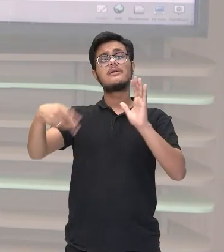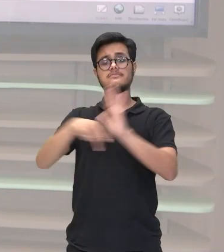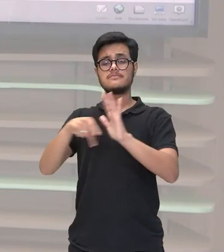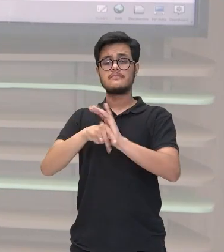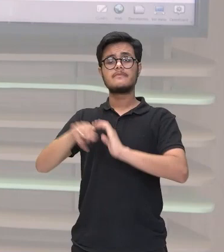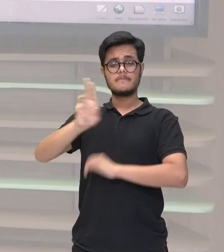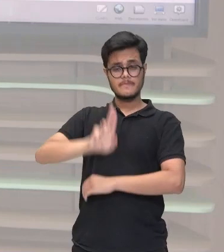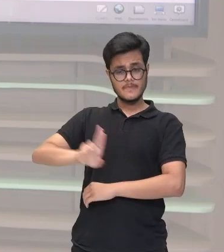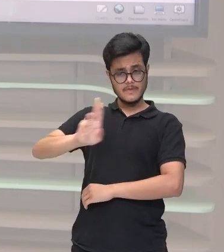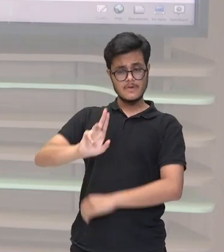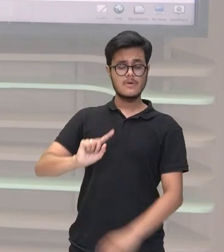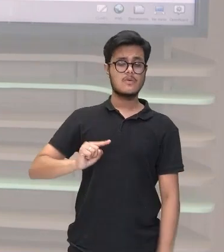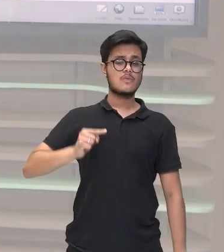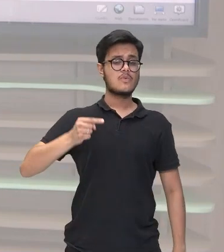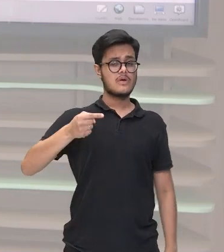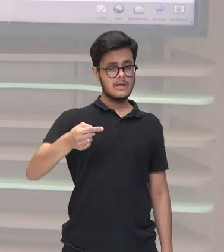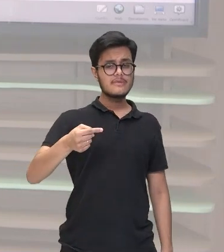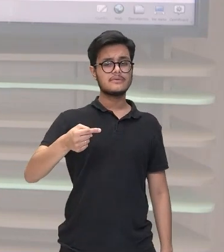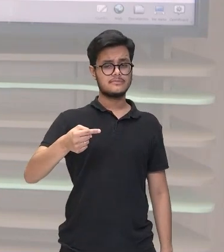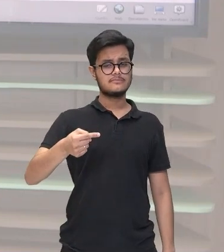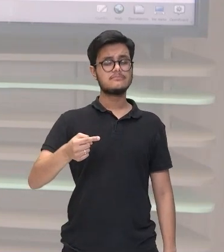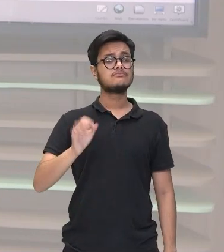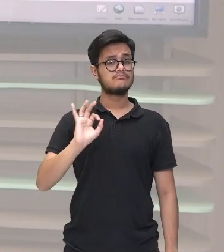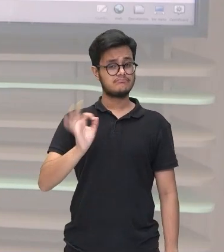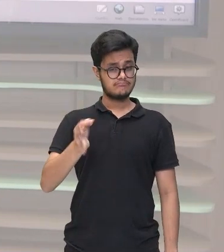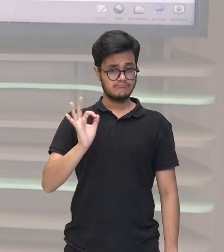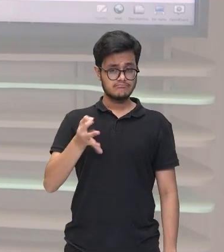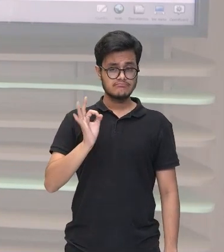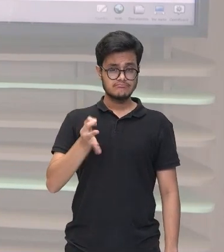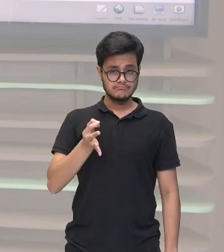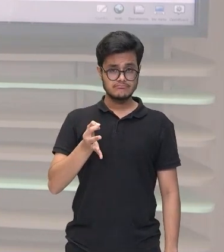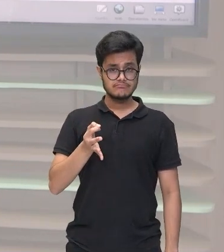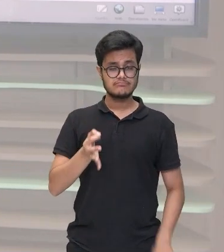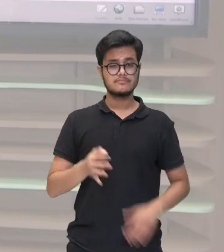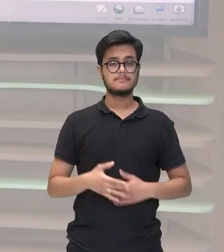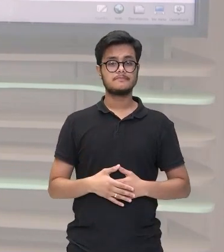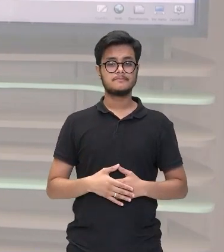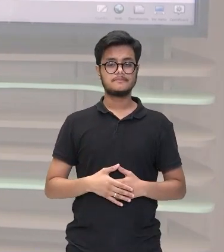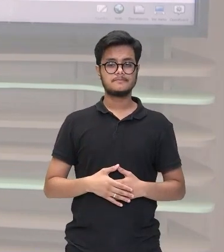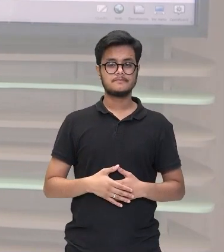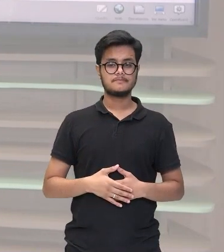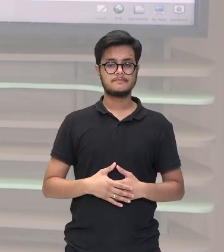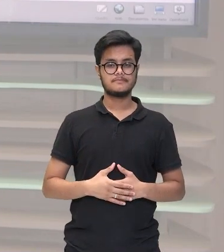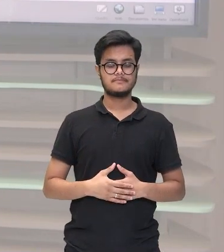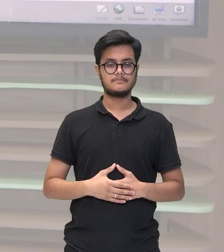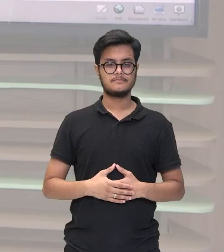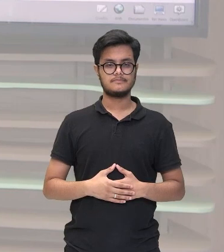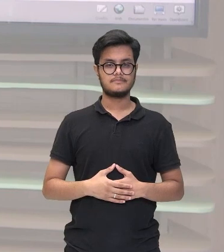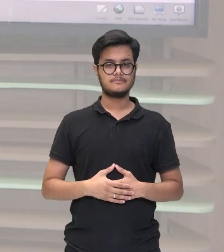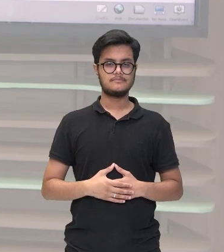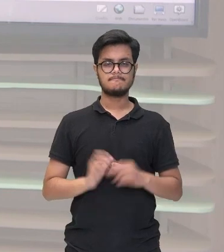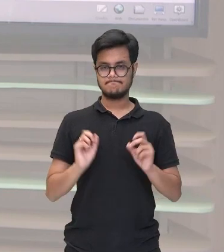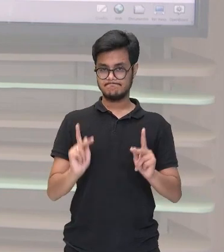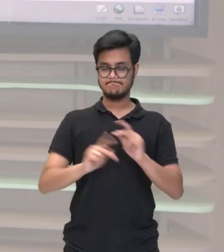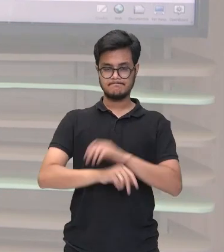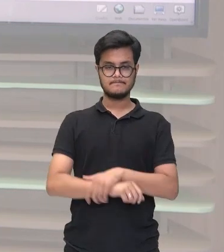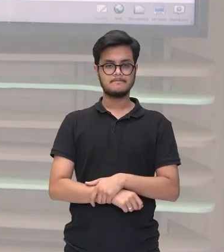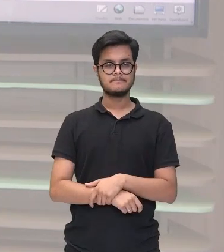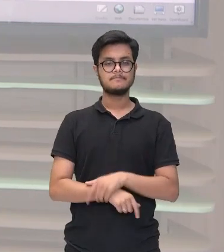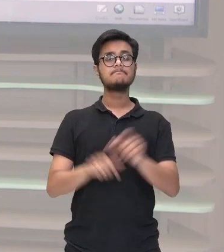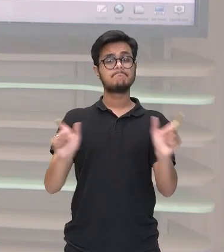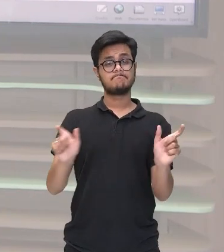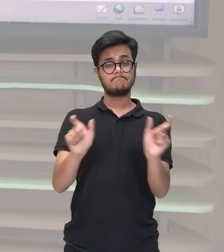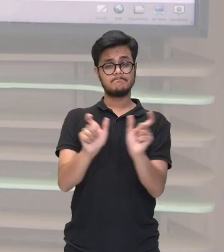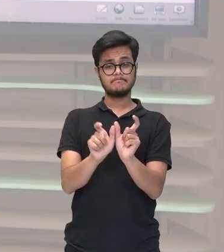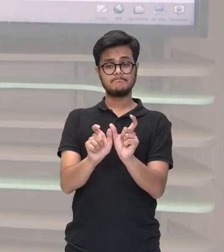bem-te-vi, são ou elementos do mundo das plantas ou elementos do mundo dos animais, ok? São junção